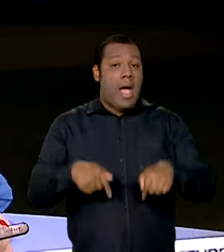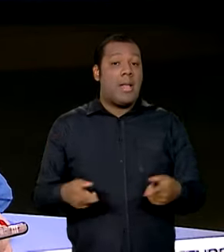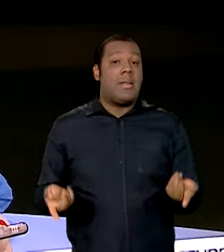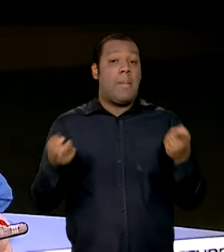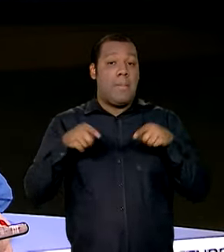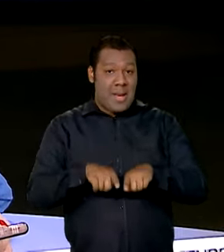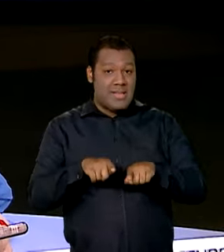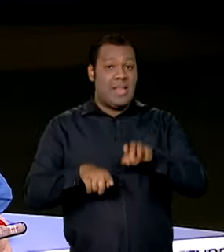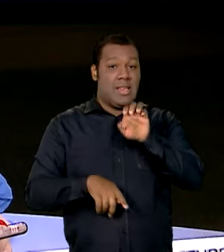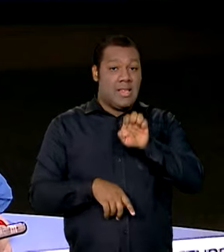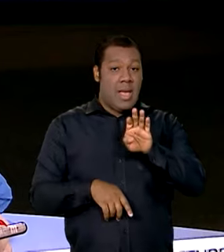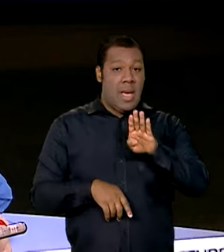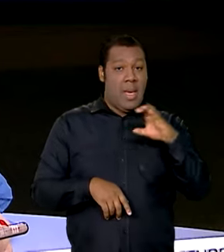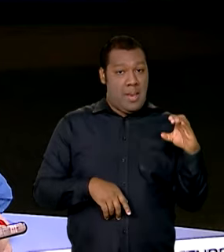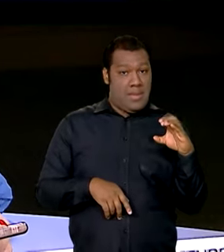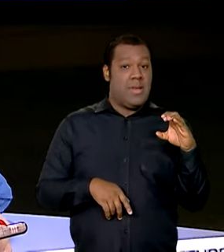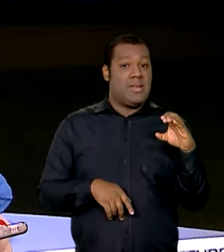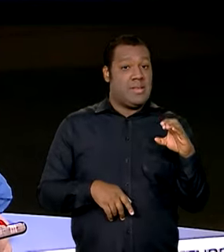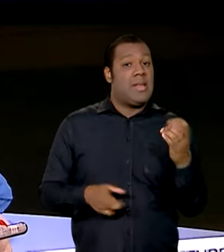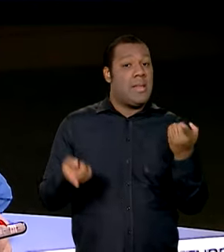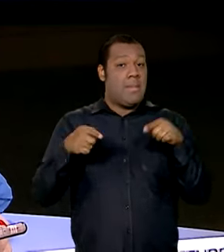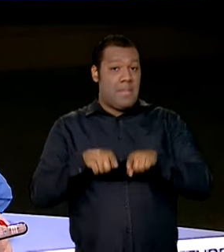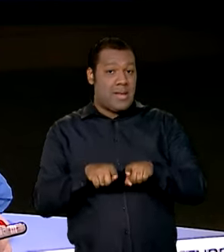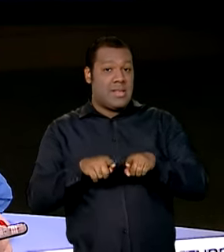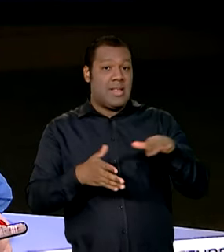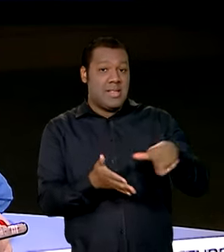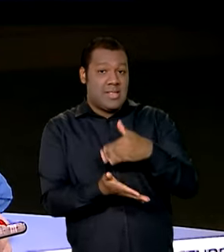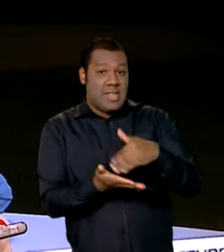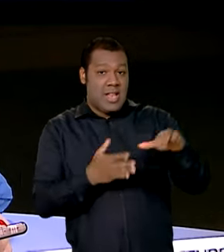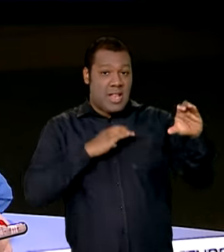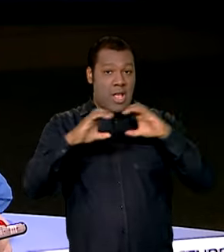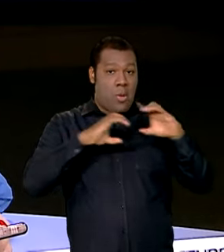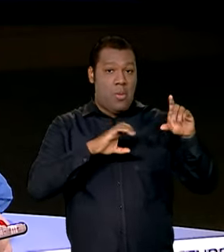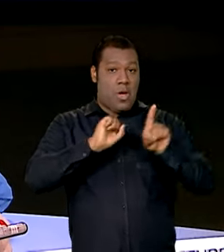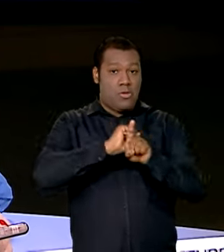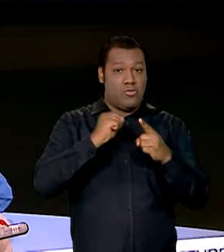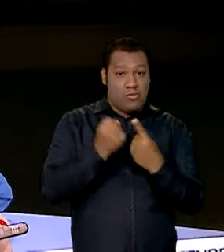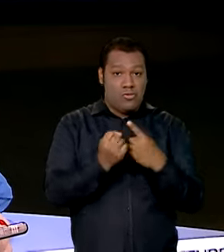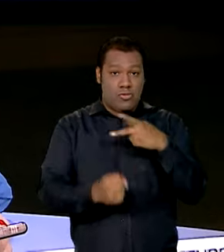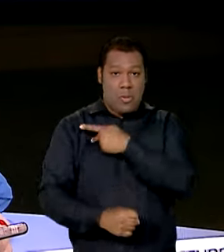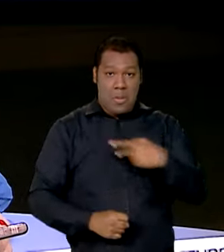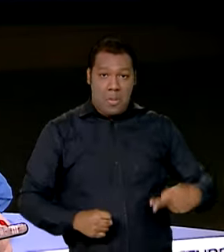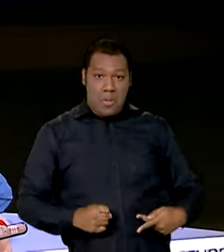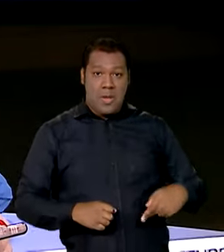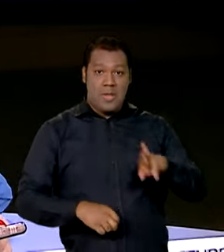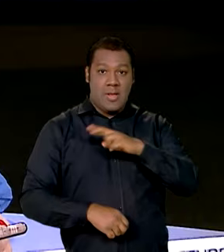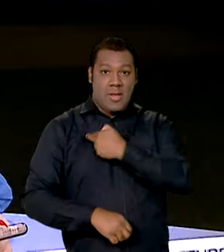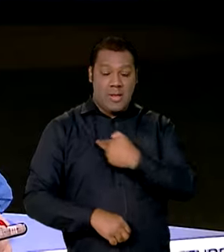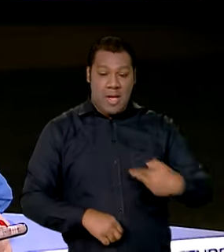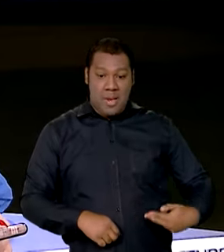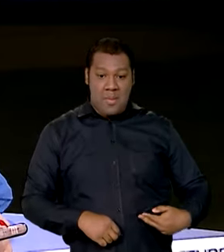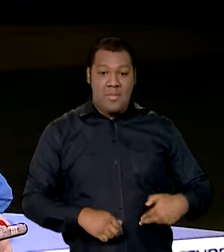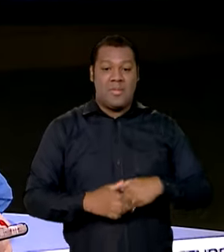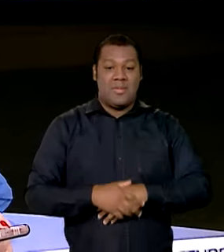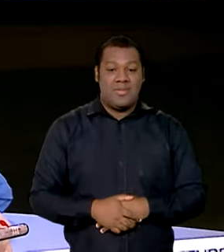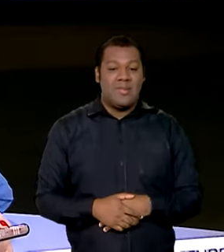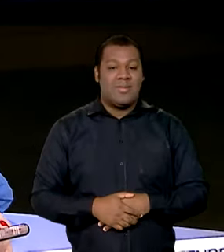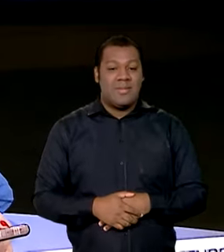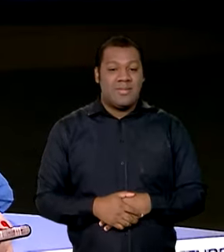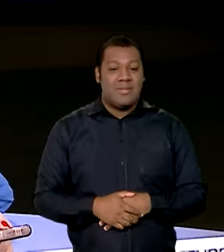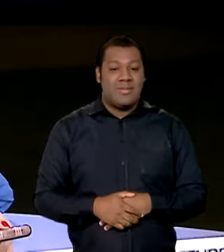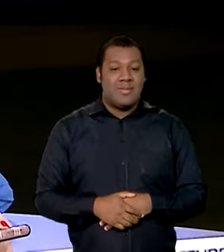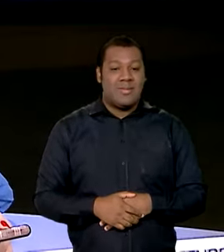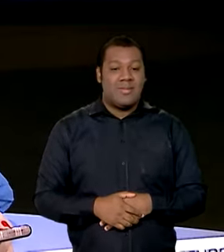da empresa Brasil de Comunicação com a secretaria de comunicação social da presidência da república quer nos acompanhar